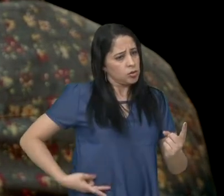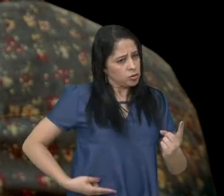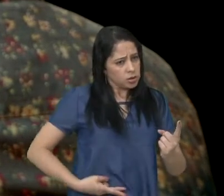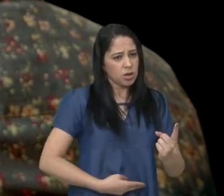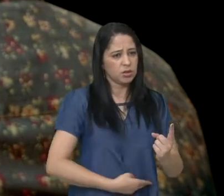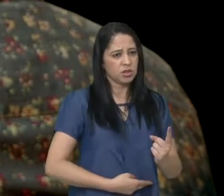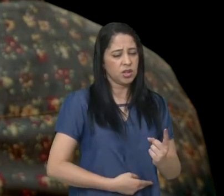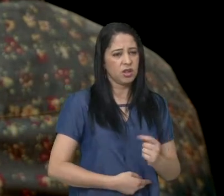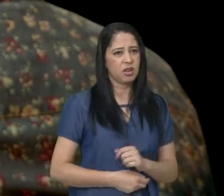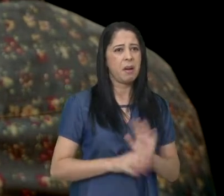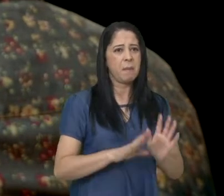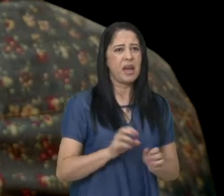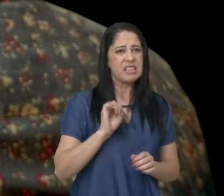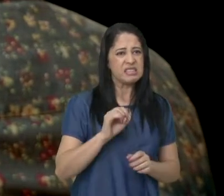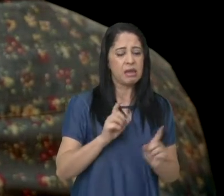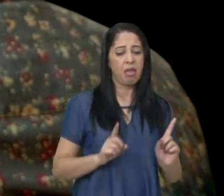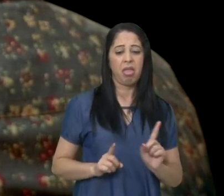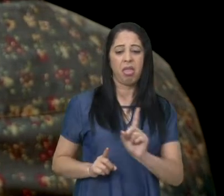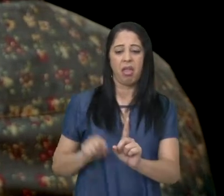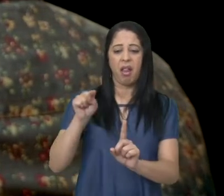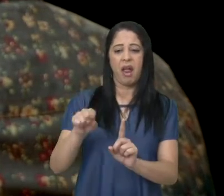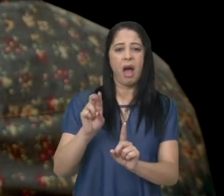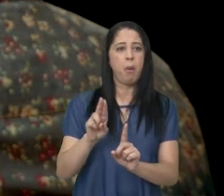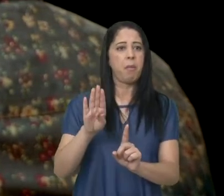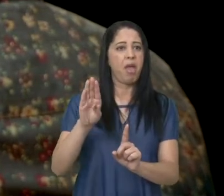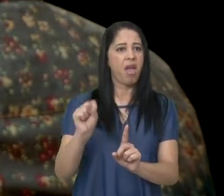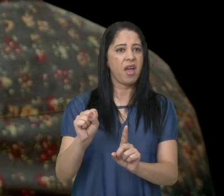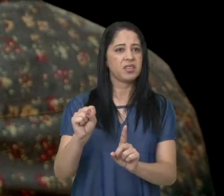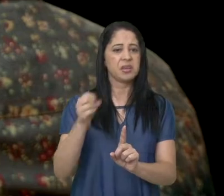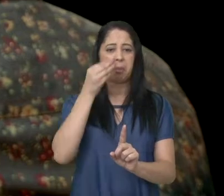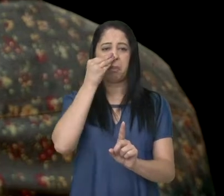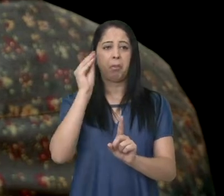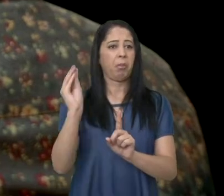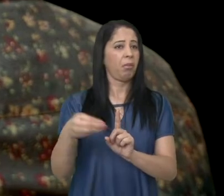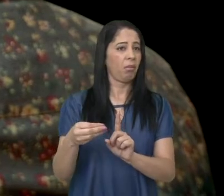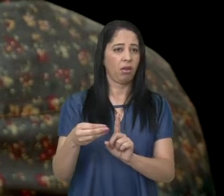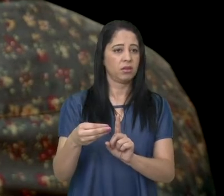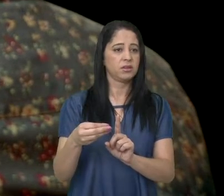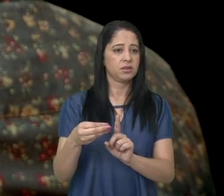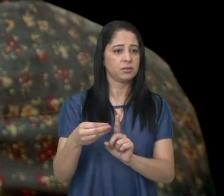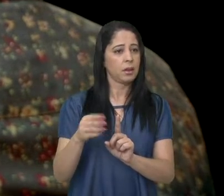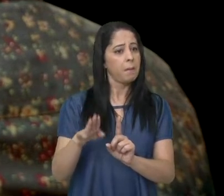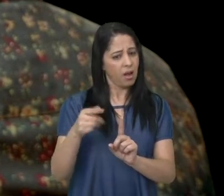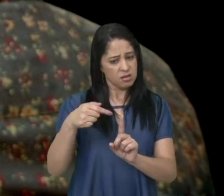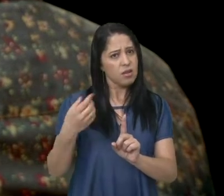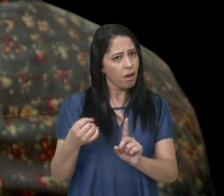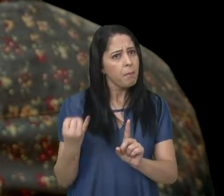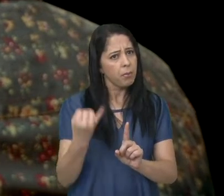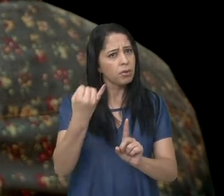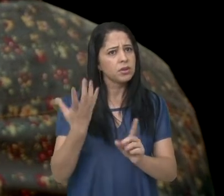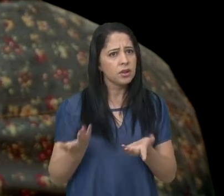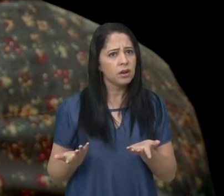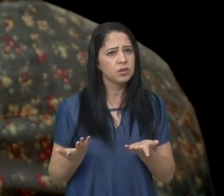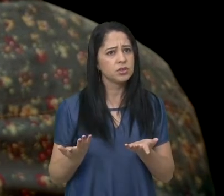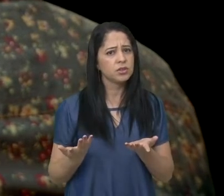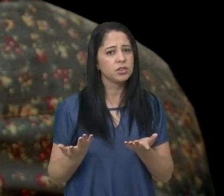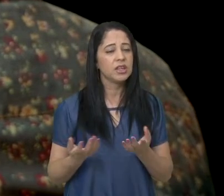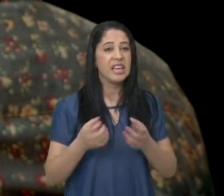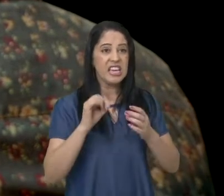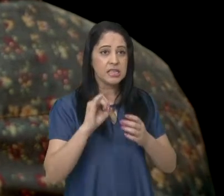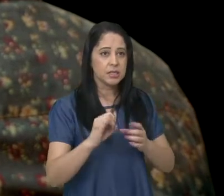algum lugar, não é prioridade. Agora, para elas, né? Para ela é uma prioridade. Então, se você tiver